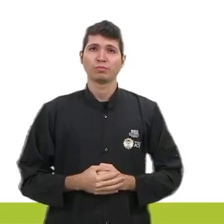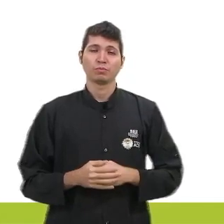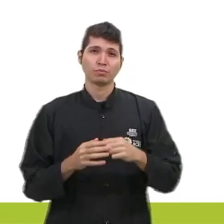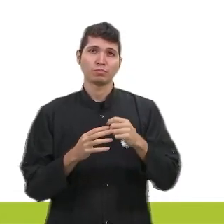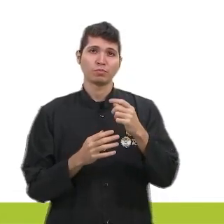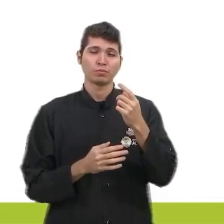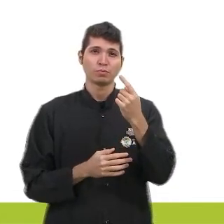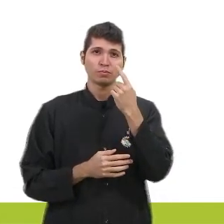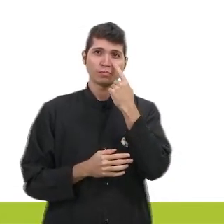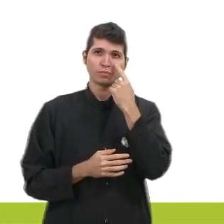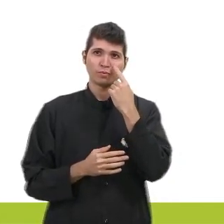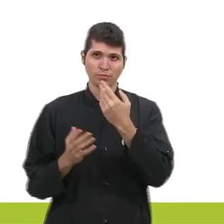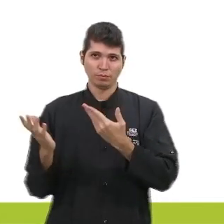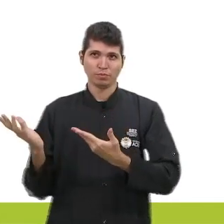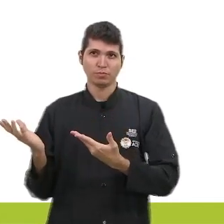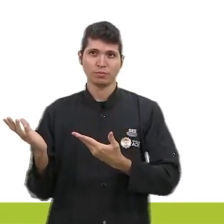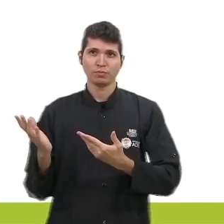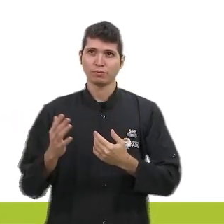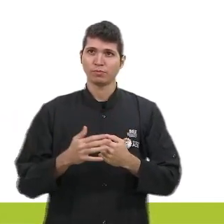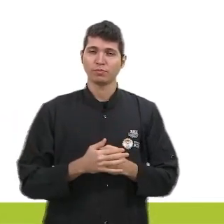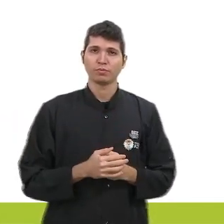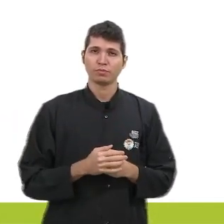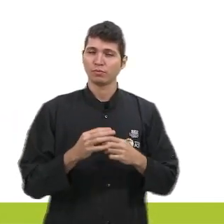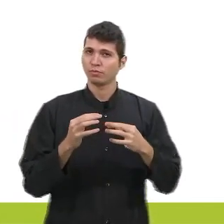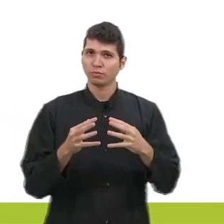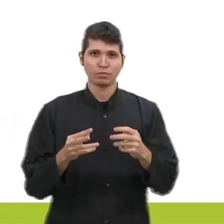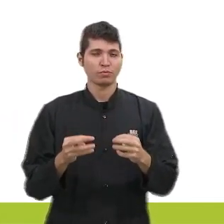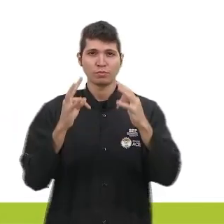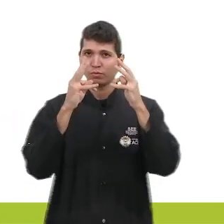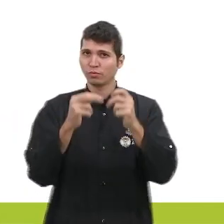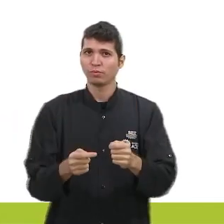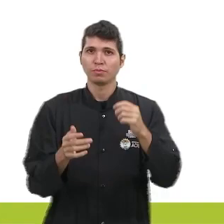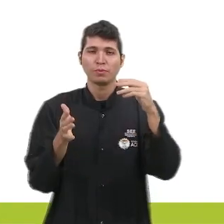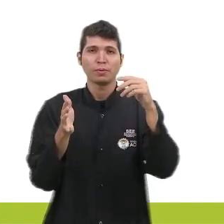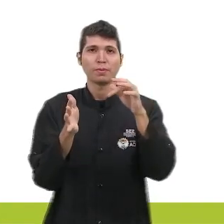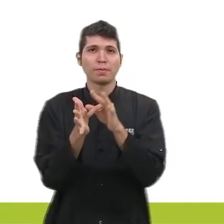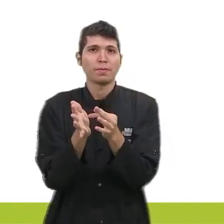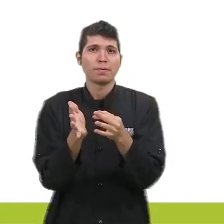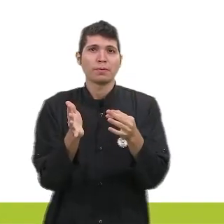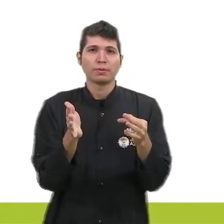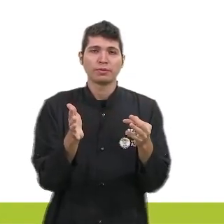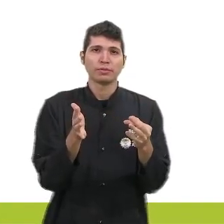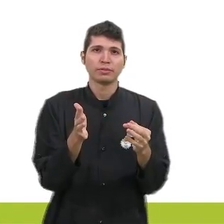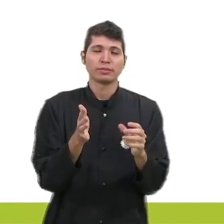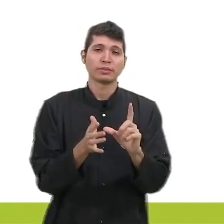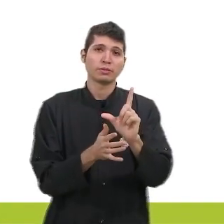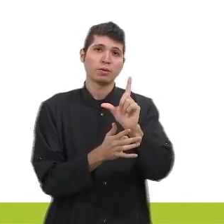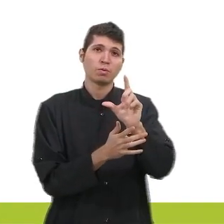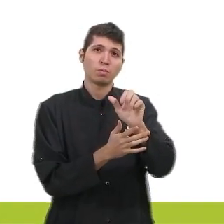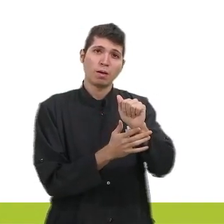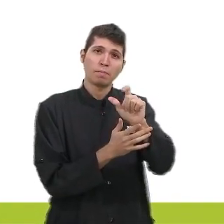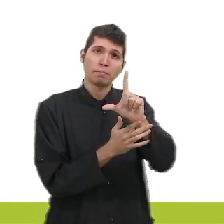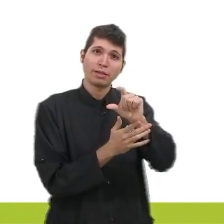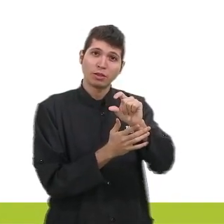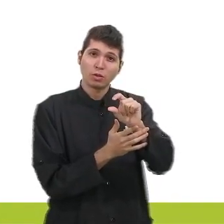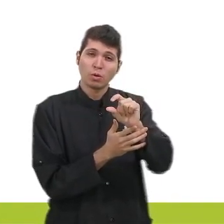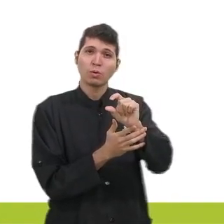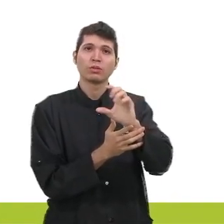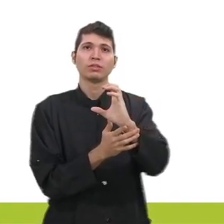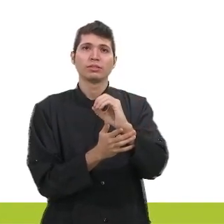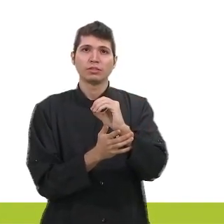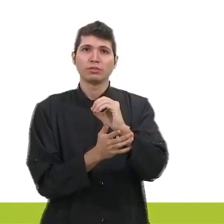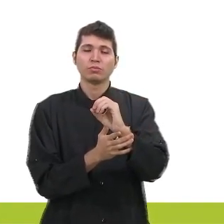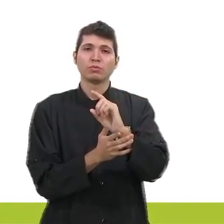Essa aqui é uma função ponto de máximo. Toda função do segmento de grau com a menor que zero, ó, a gente possui ponto de